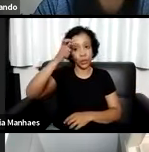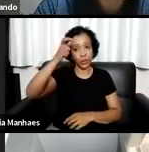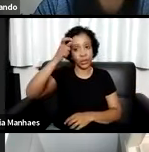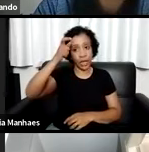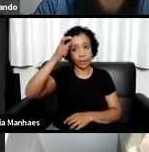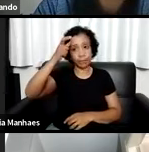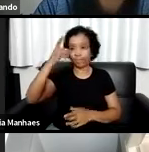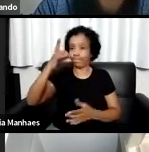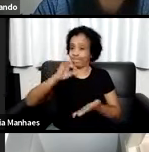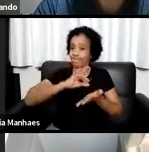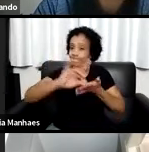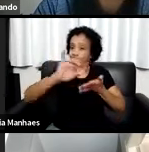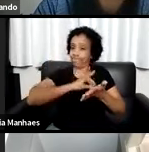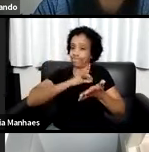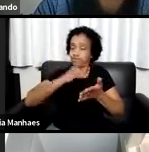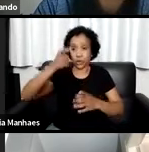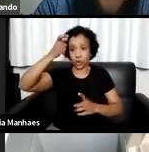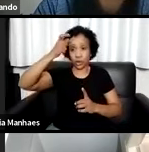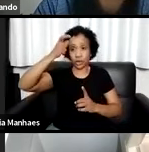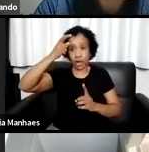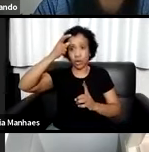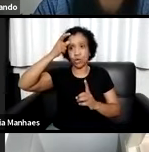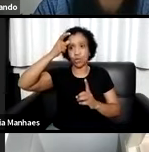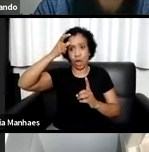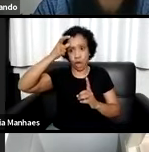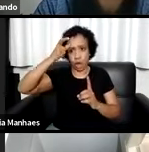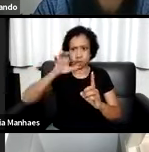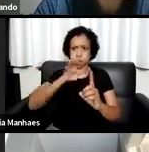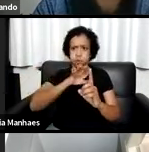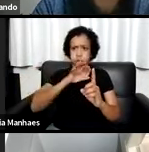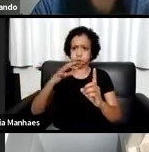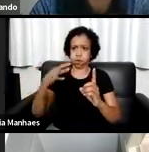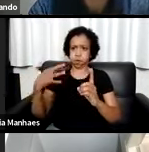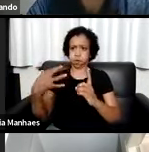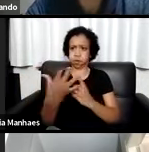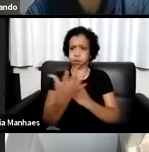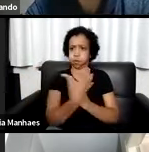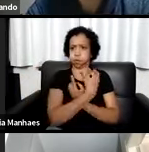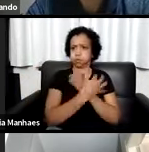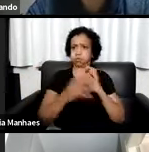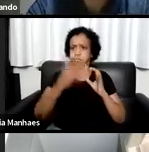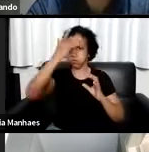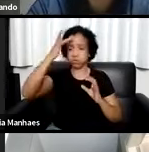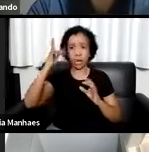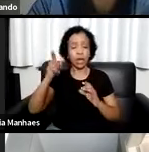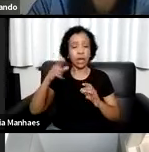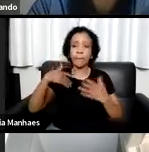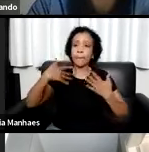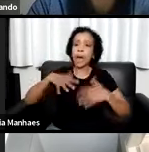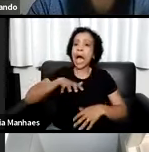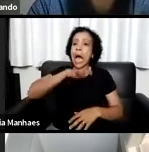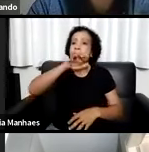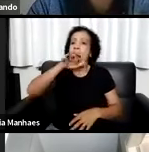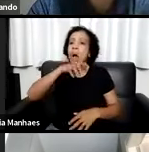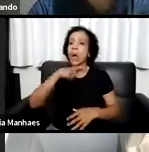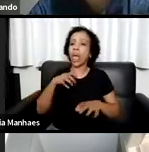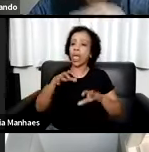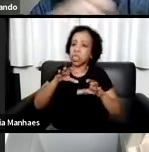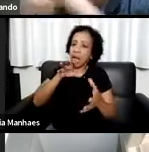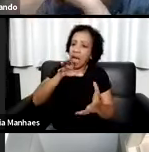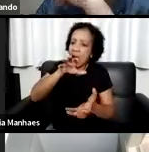adversário, anda em derredor, como o leão que ruge, procurando alguém para devorar.